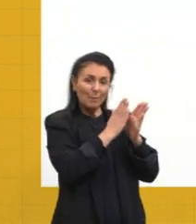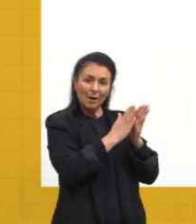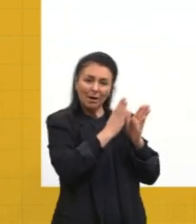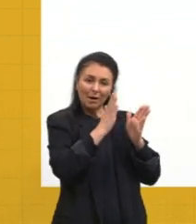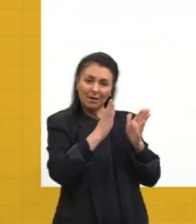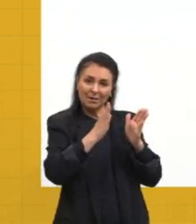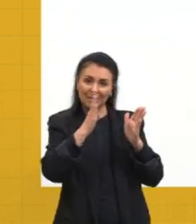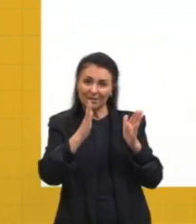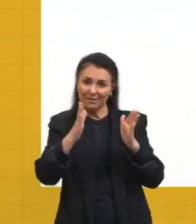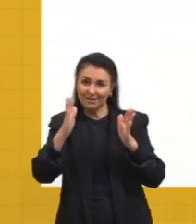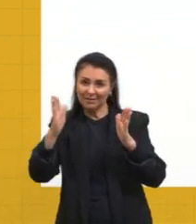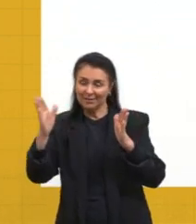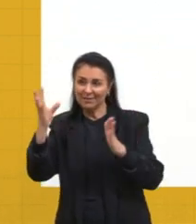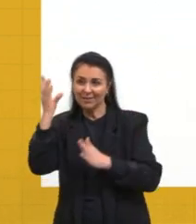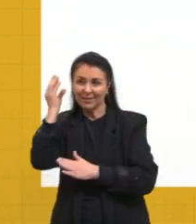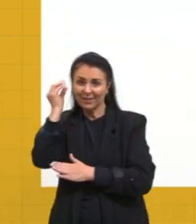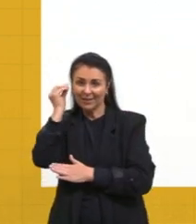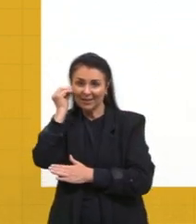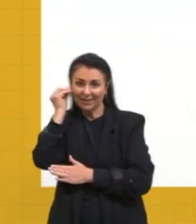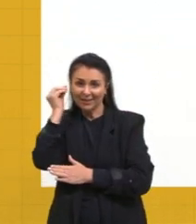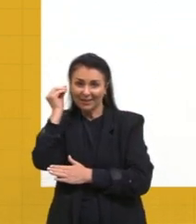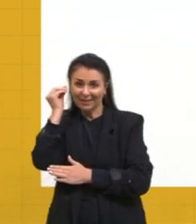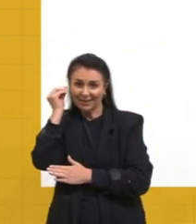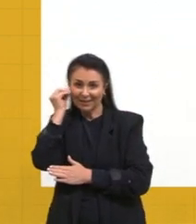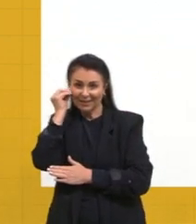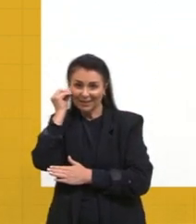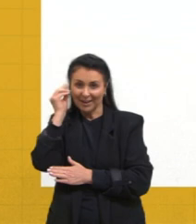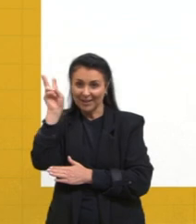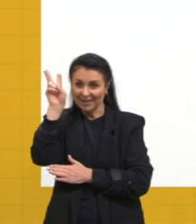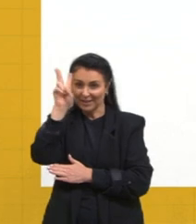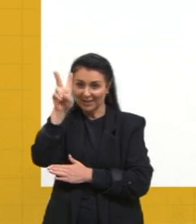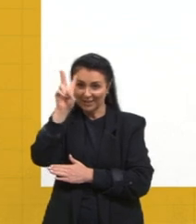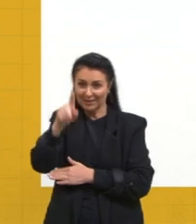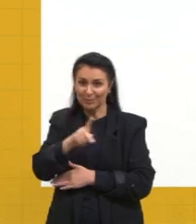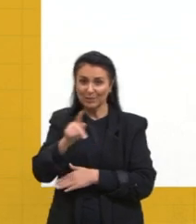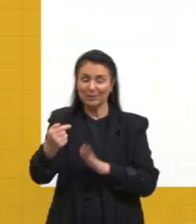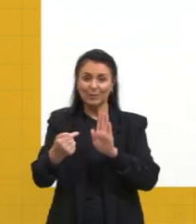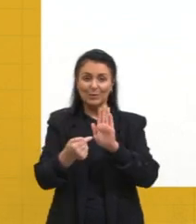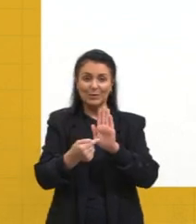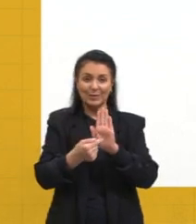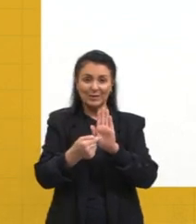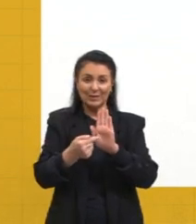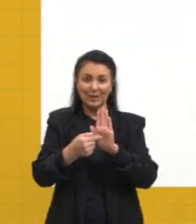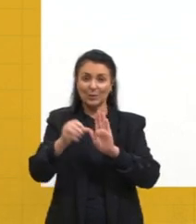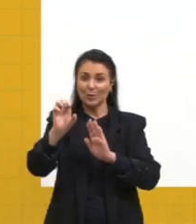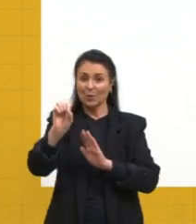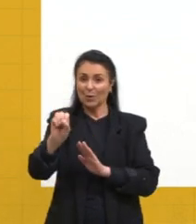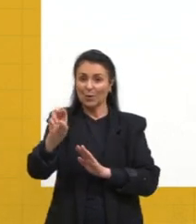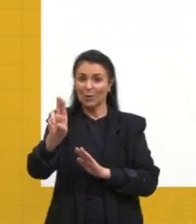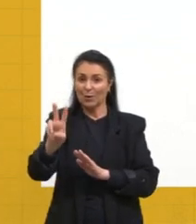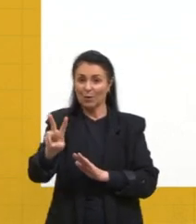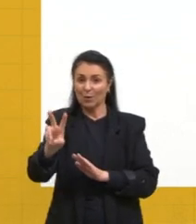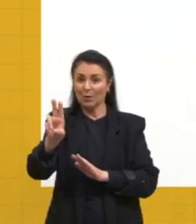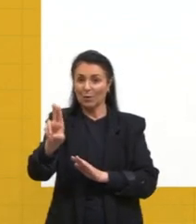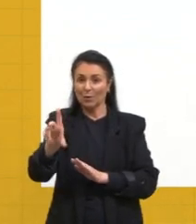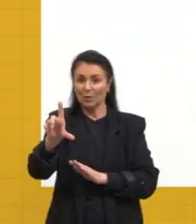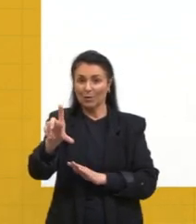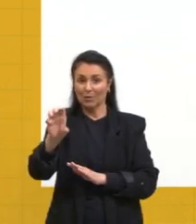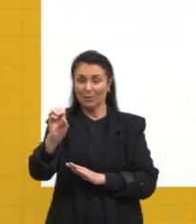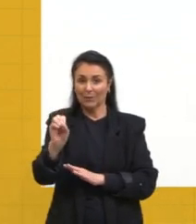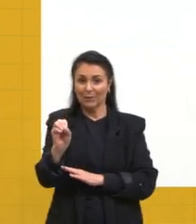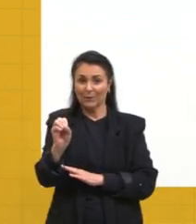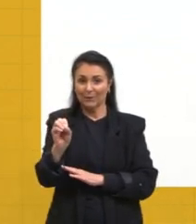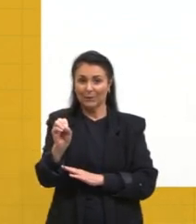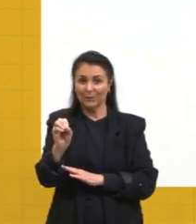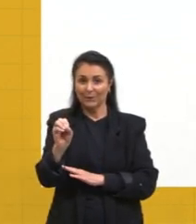ó eu tava postando para vocês o óvulo e vamos ali para tela olha lá o óvulo é aqui ó